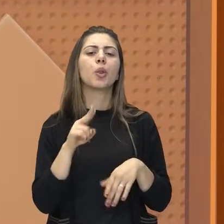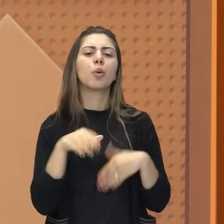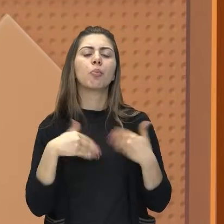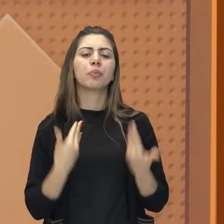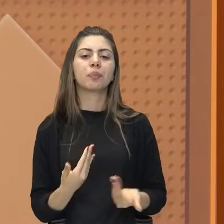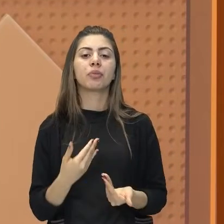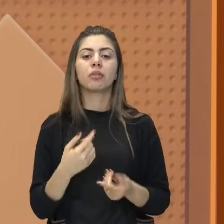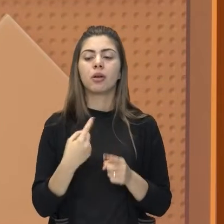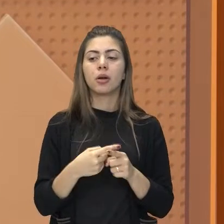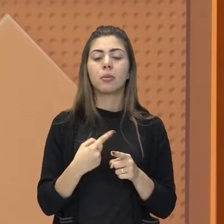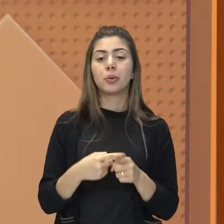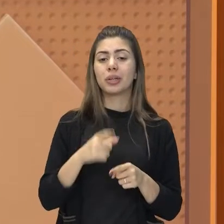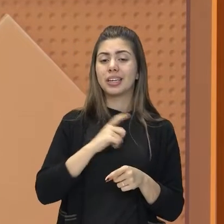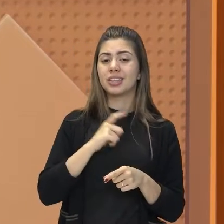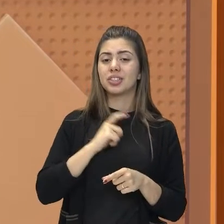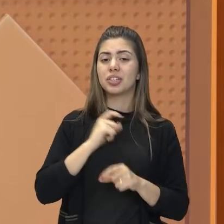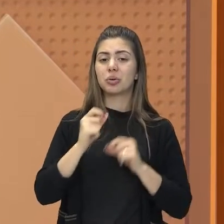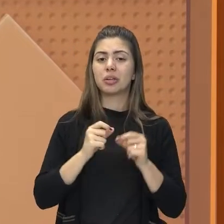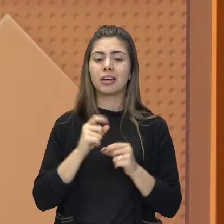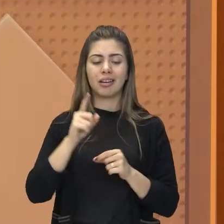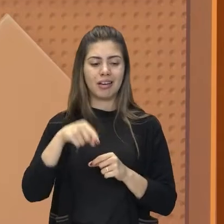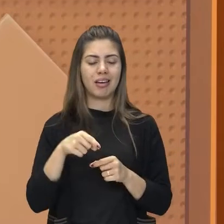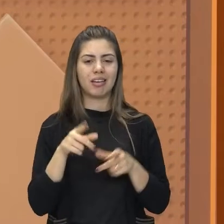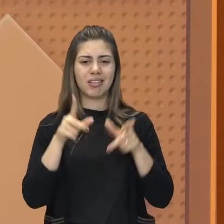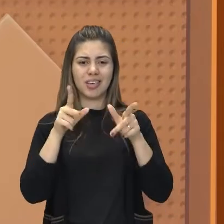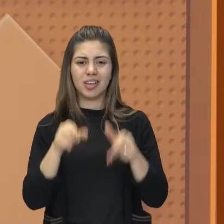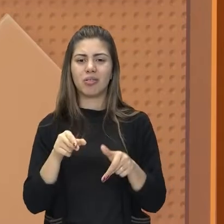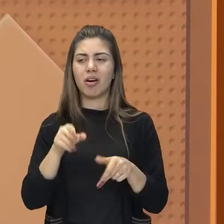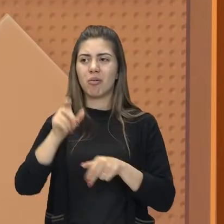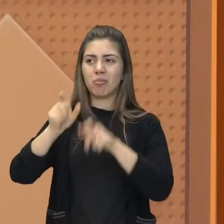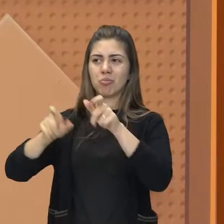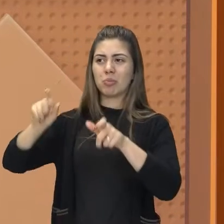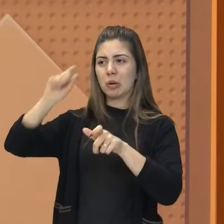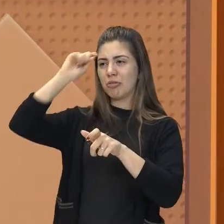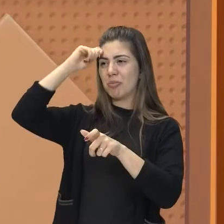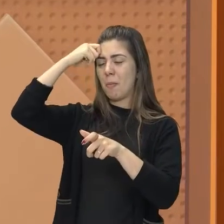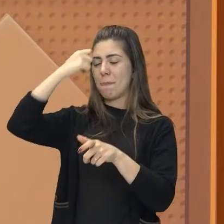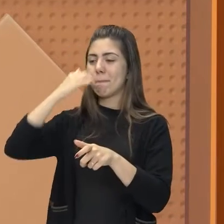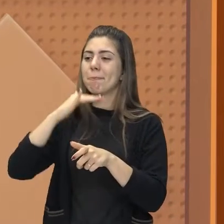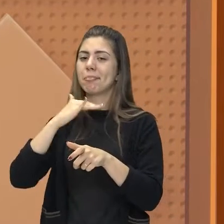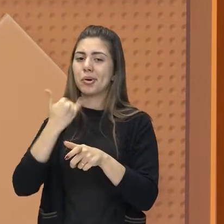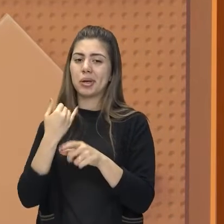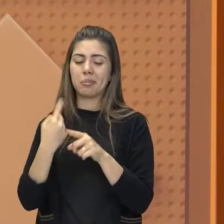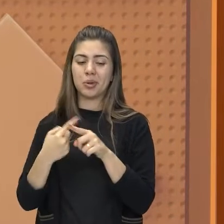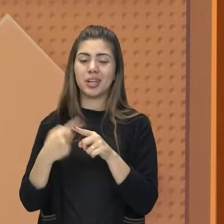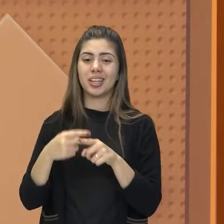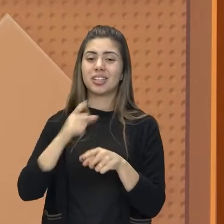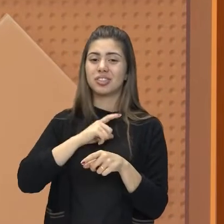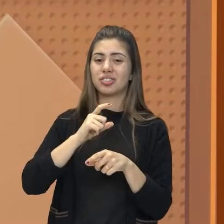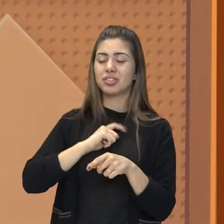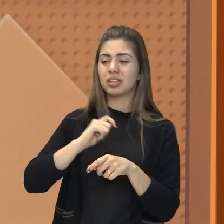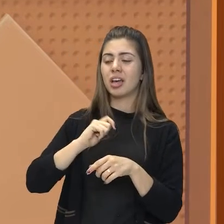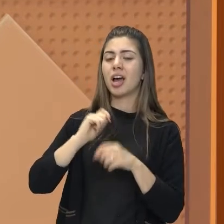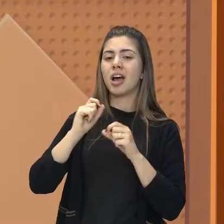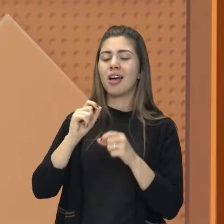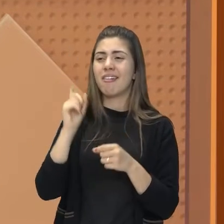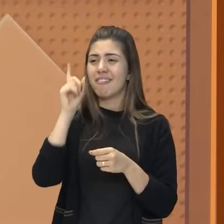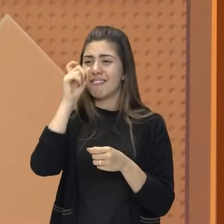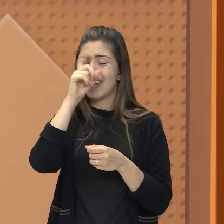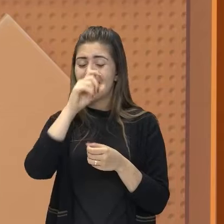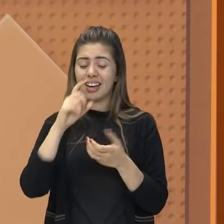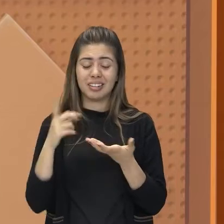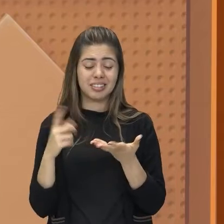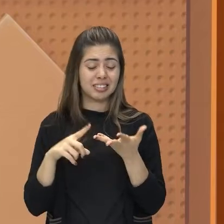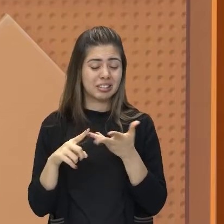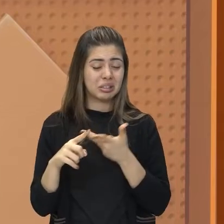ele acabava sendo o túmulo de muitos africanos que, devido aos maus tratos da viagem, morriam durante